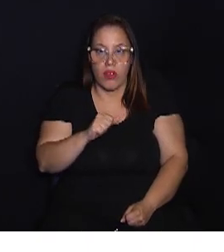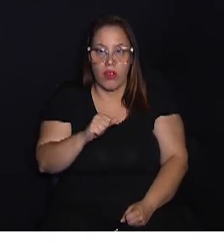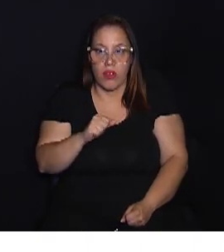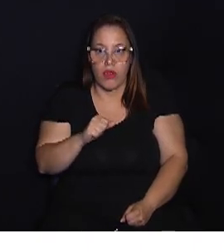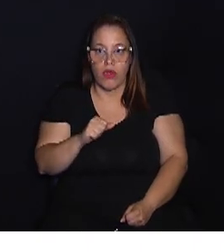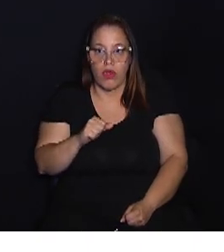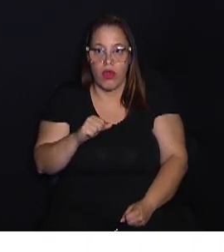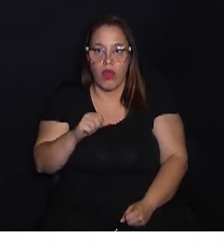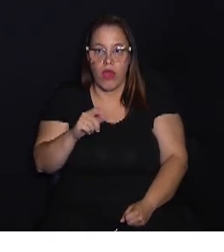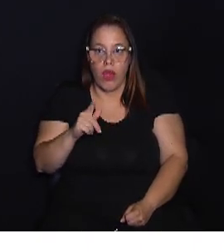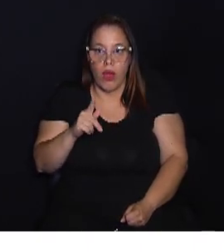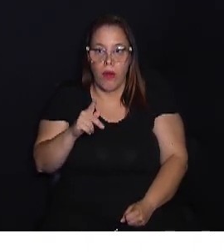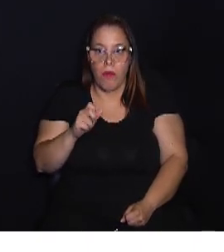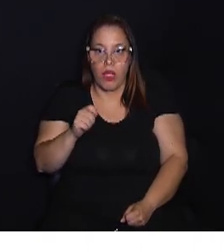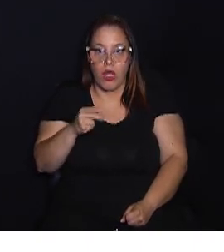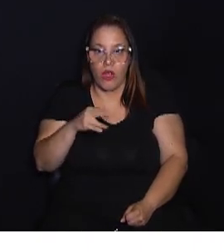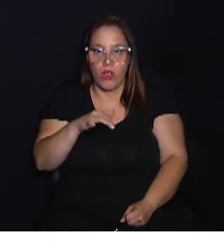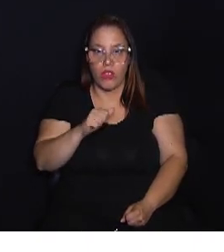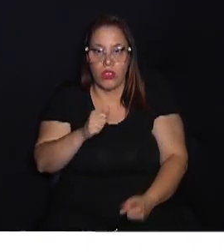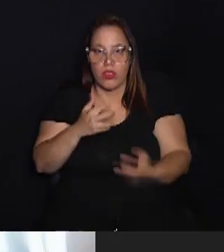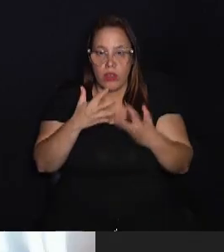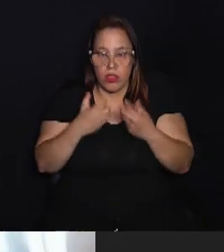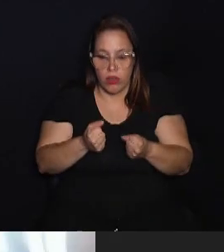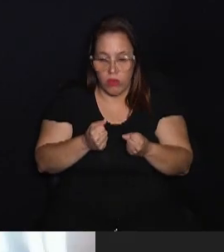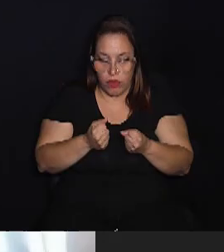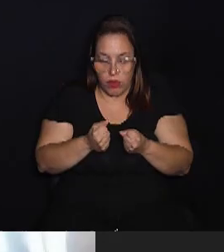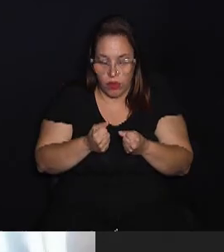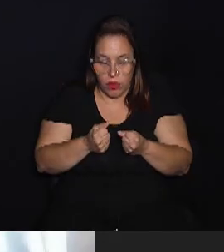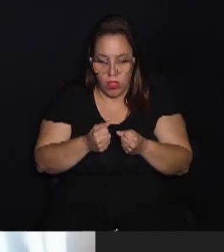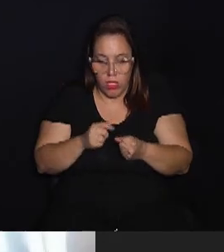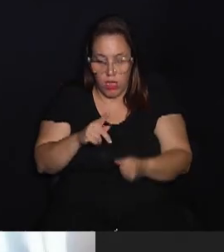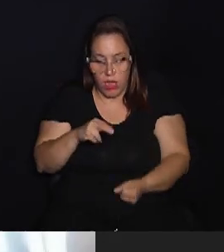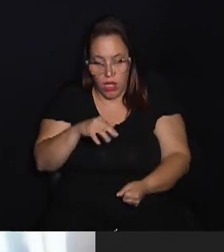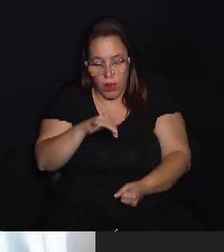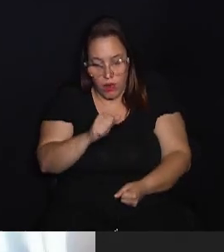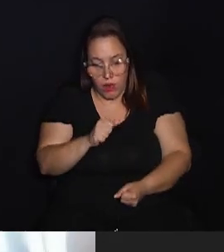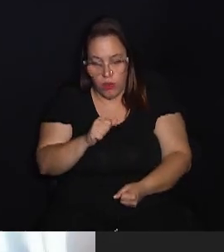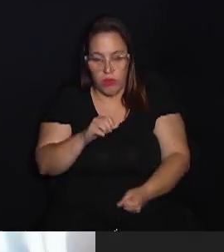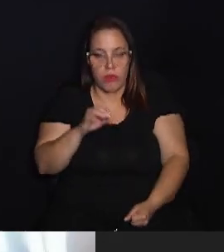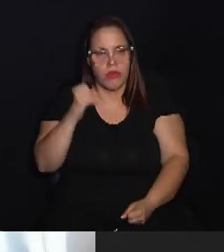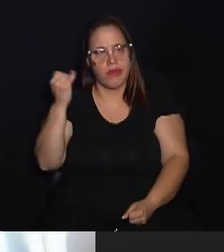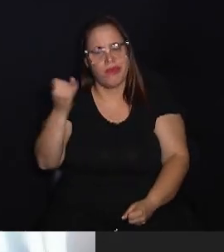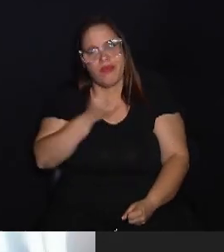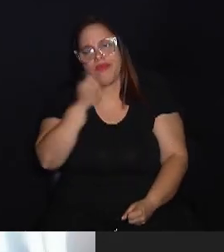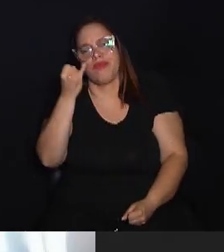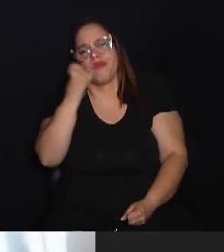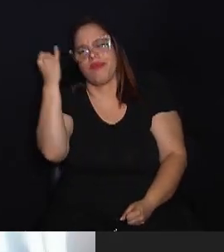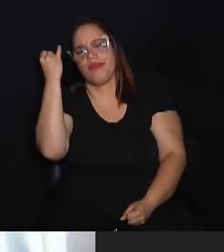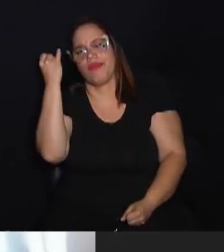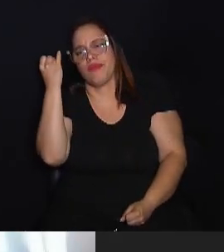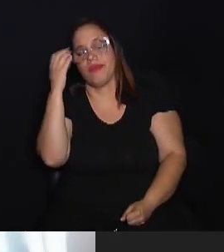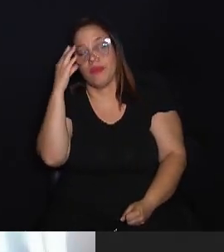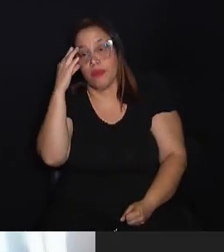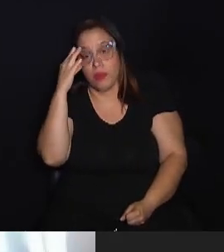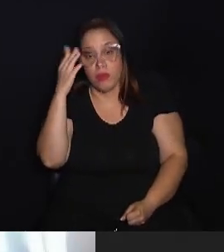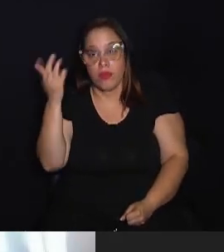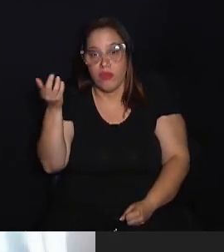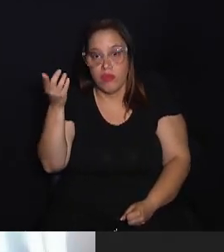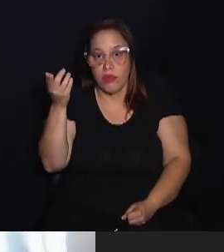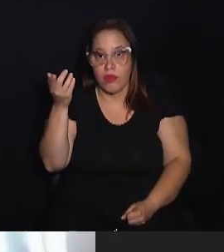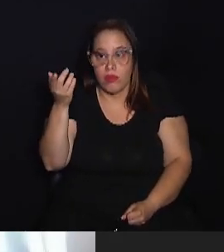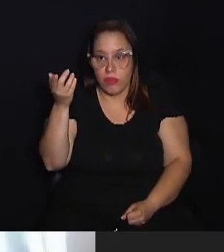de patologia que recebe o material da biópsia. Então, é muito importante, obviamente, então,